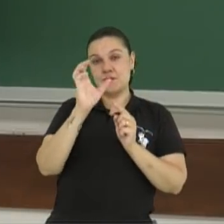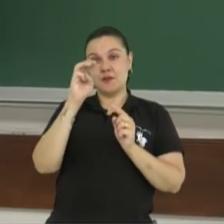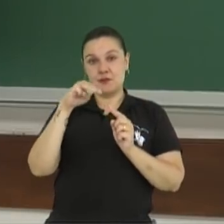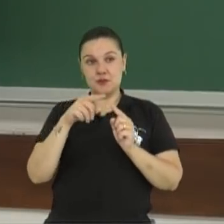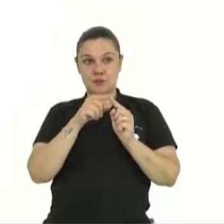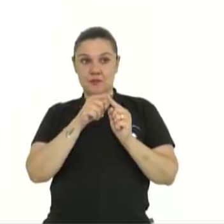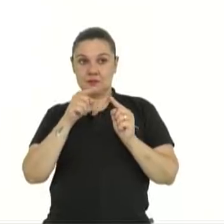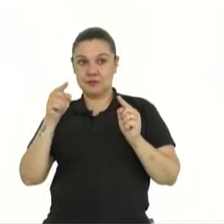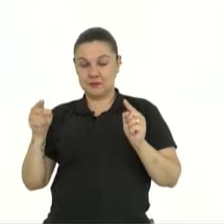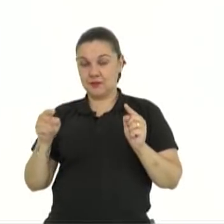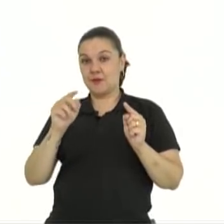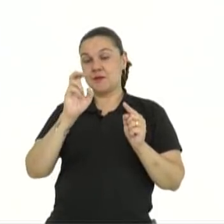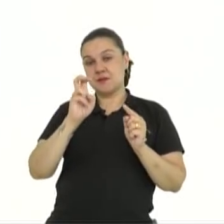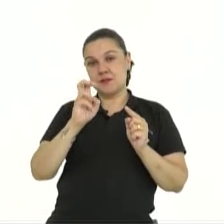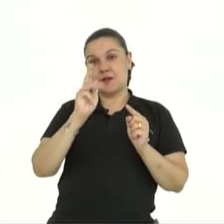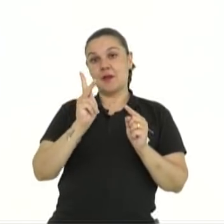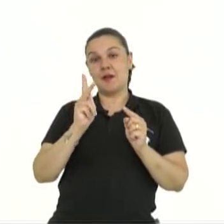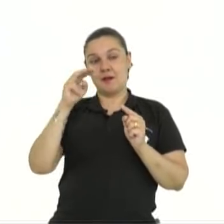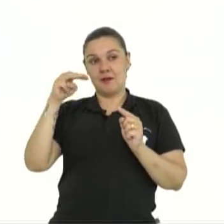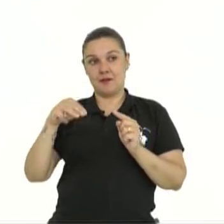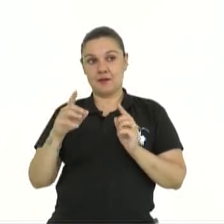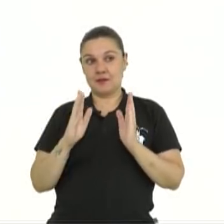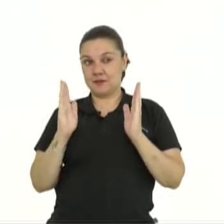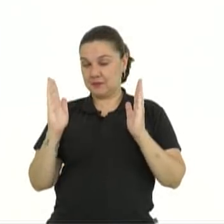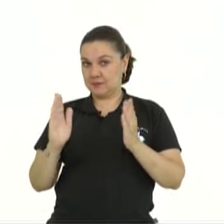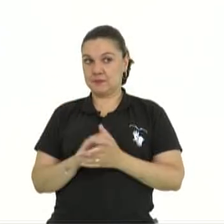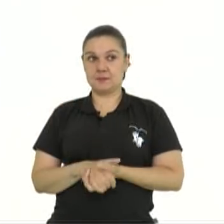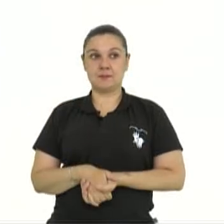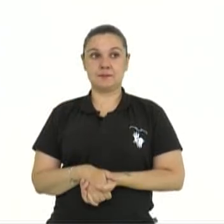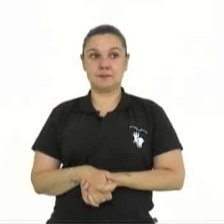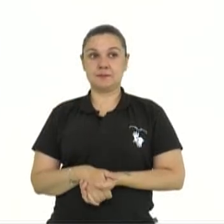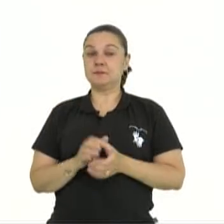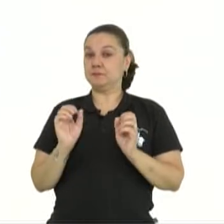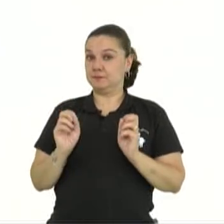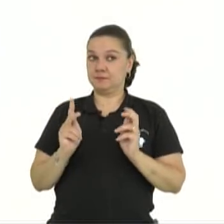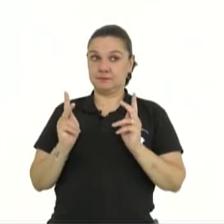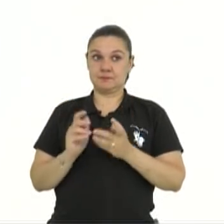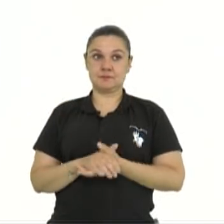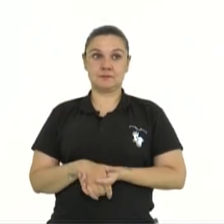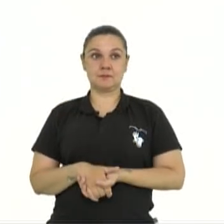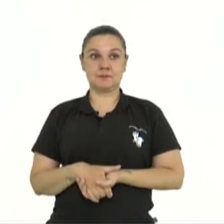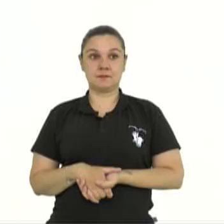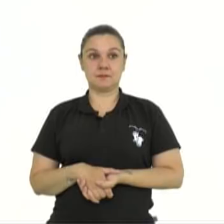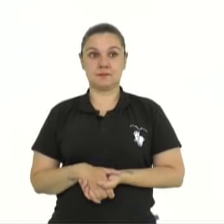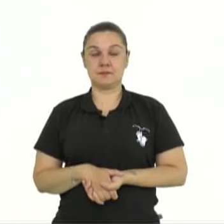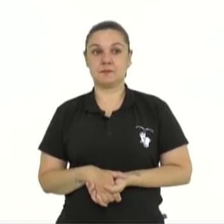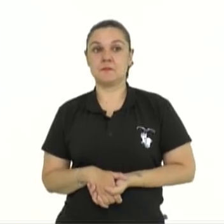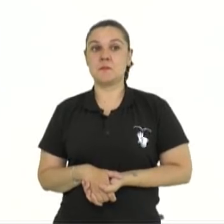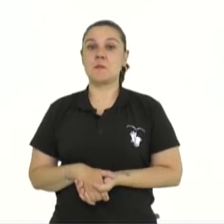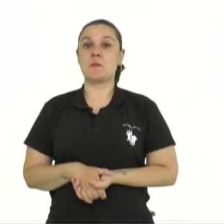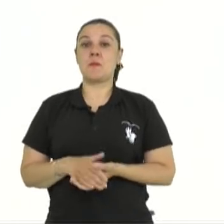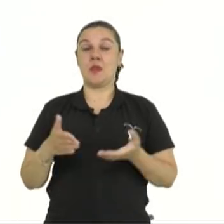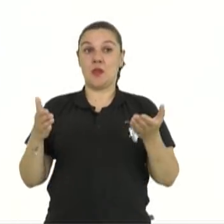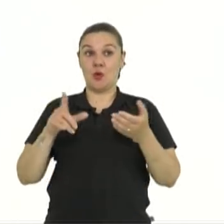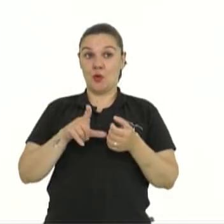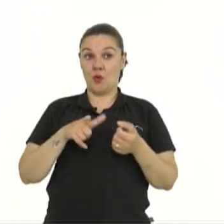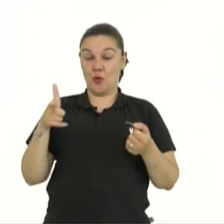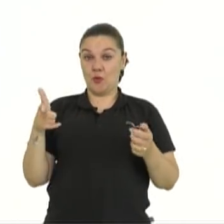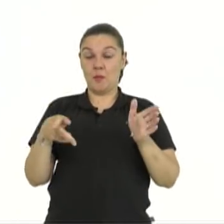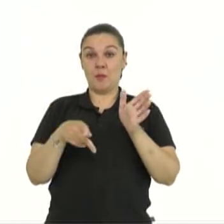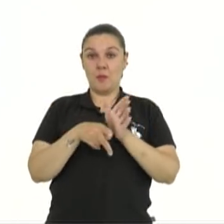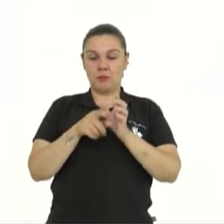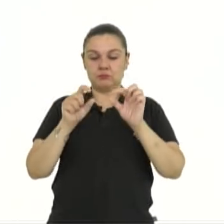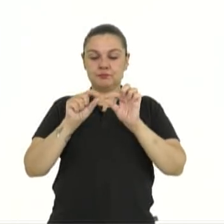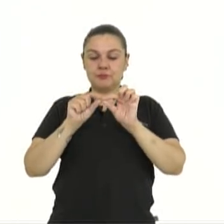mapa, eu vou ter 5 quilômetros no terreno, ok? Outro exemplo, na